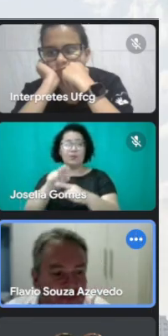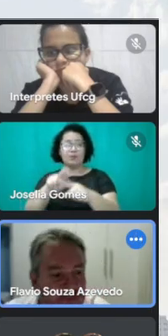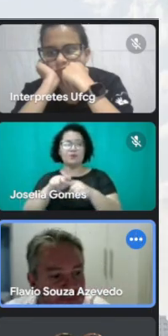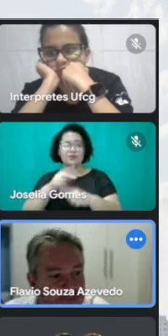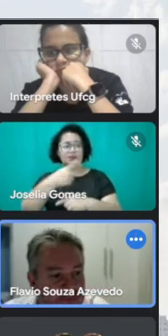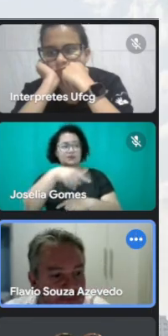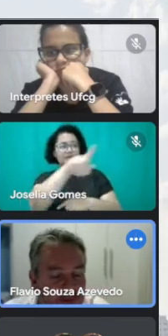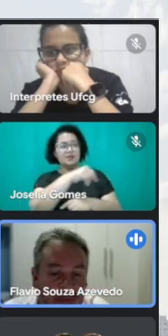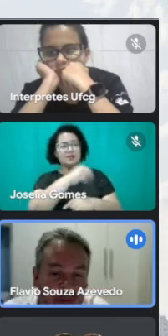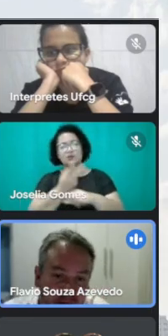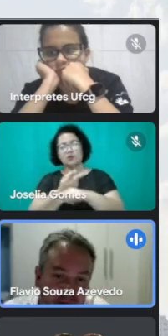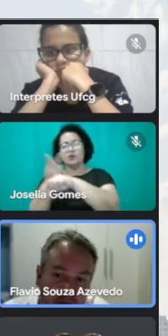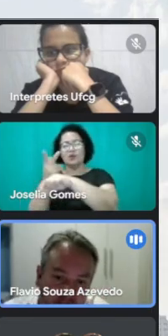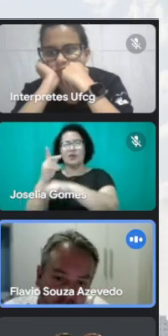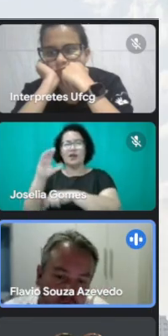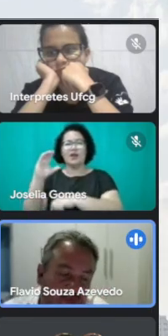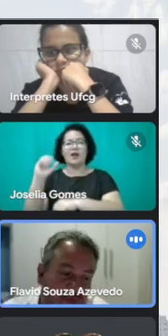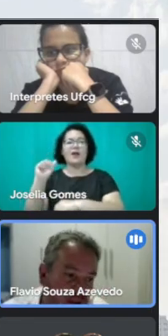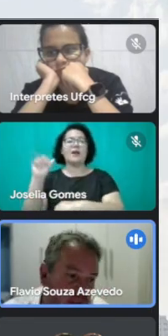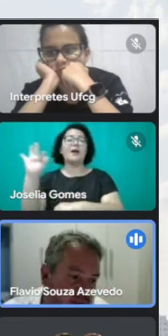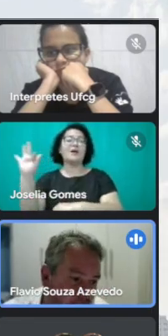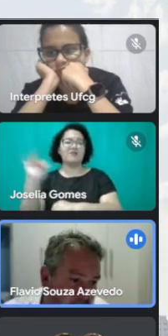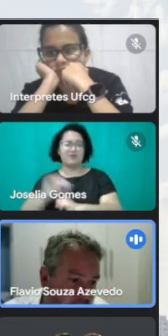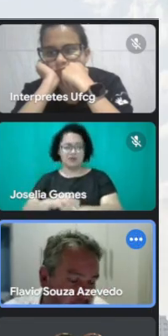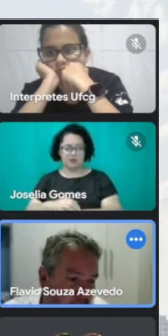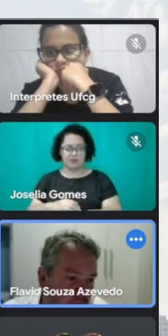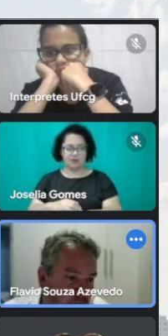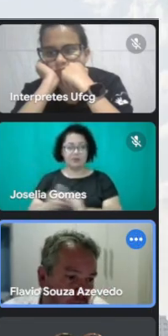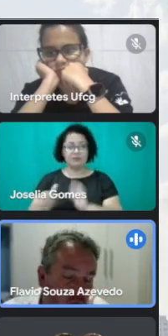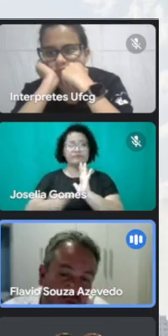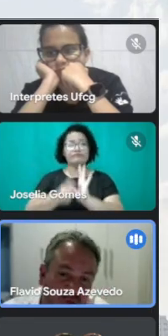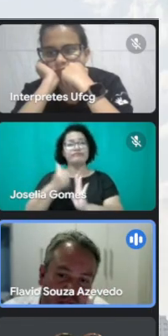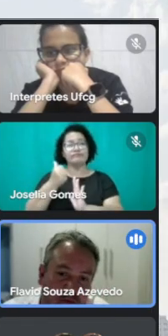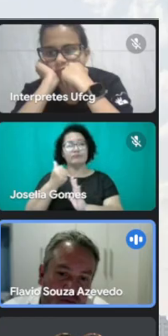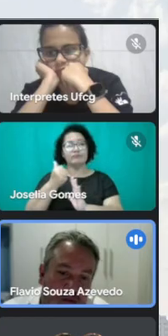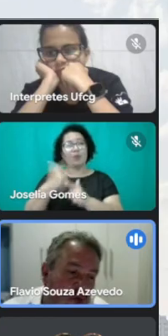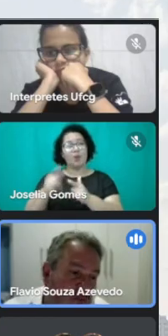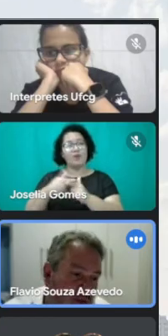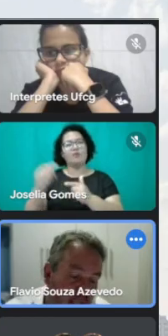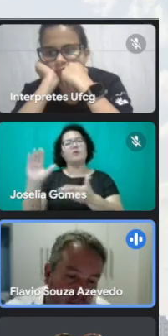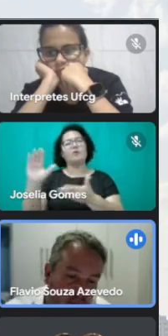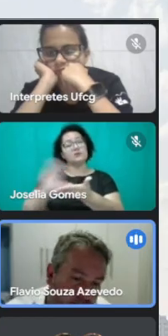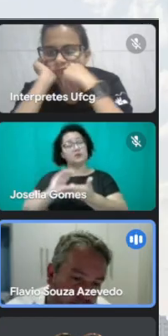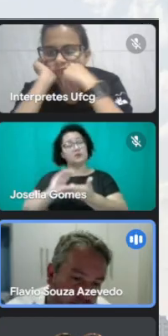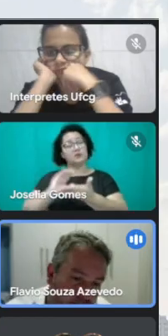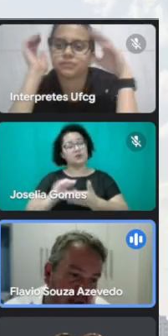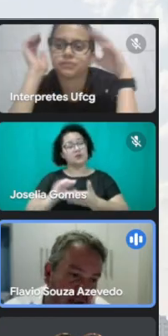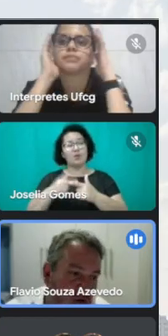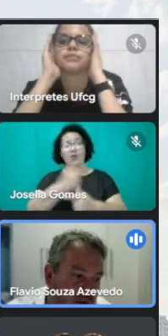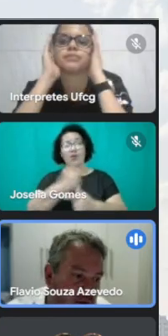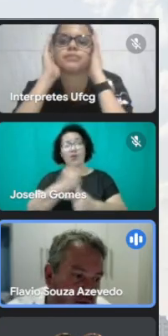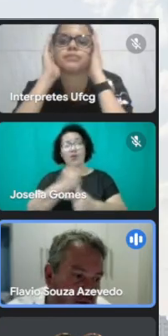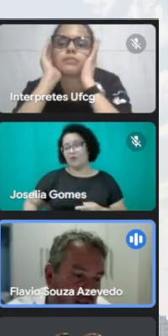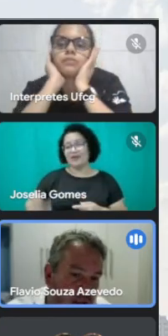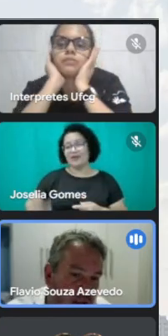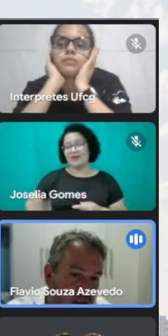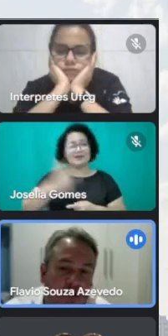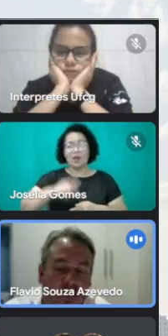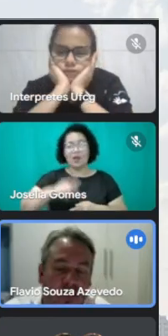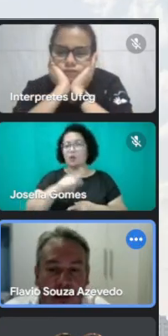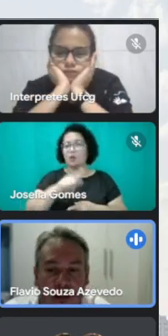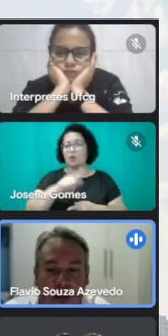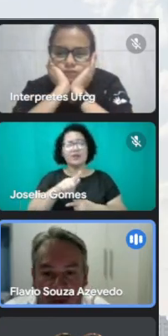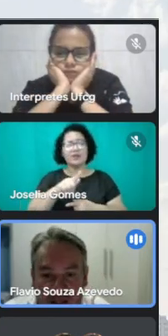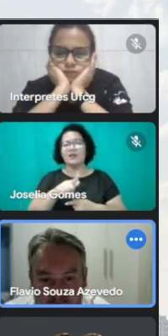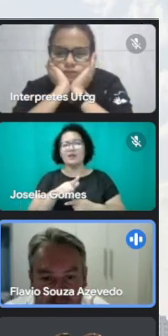CAF. Então, primeiro fator, financiamento. O governo federal ele não tem uma